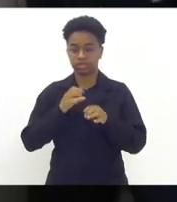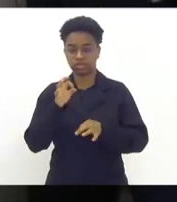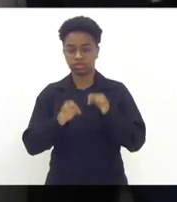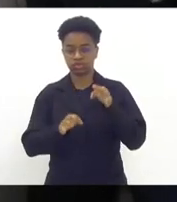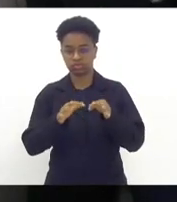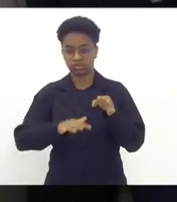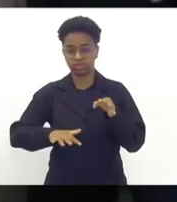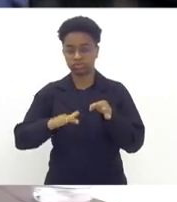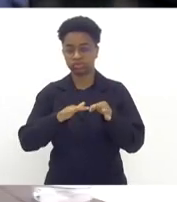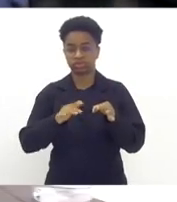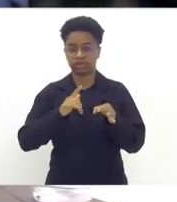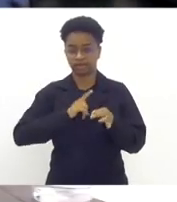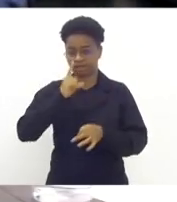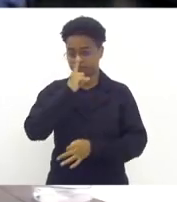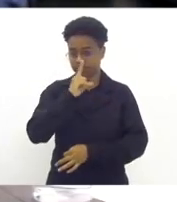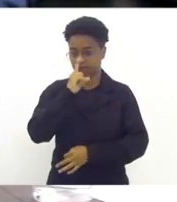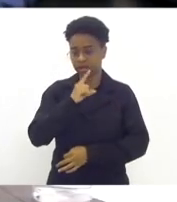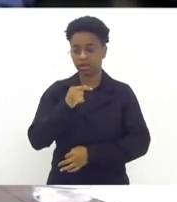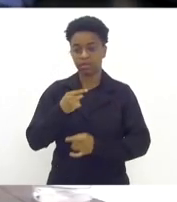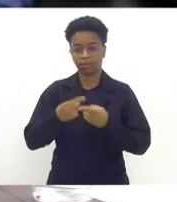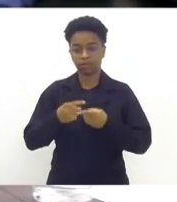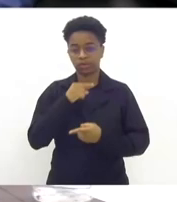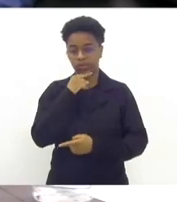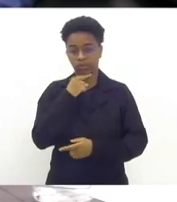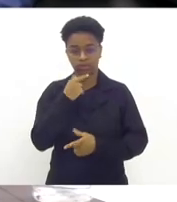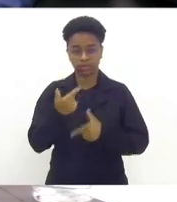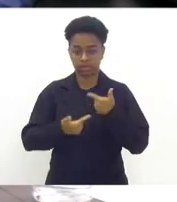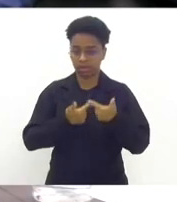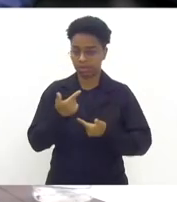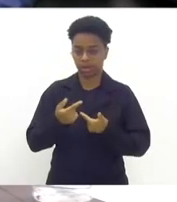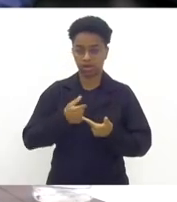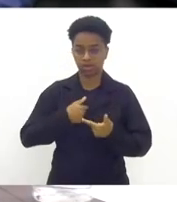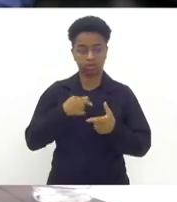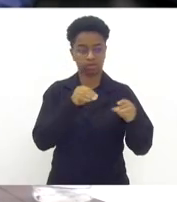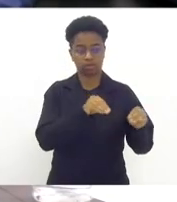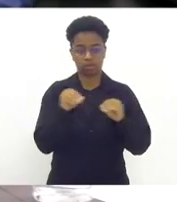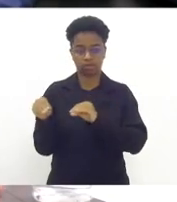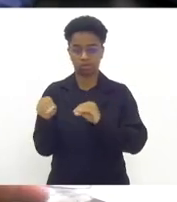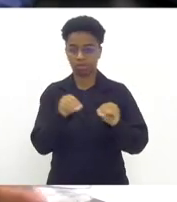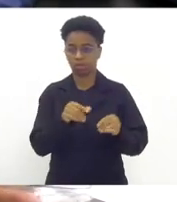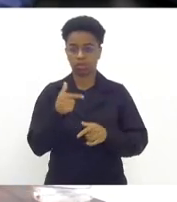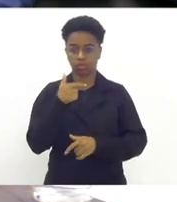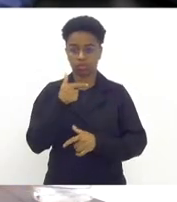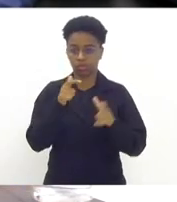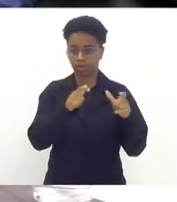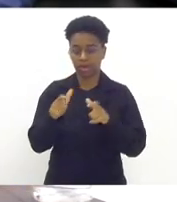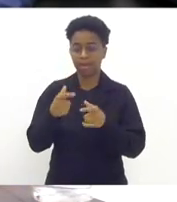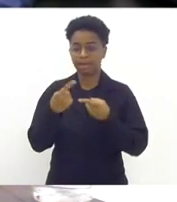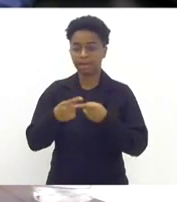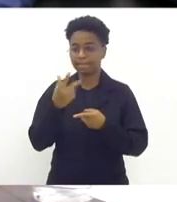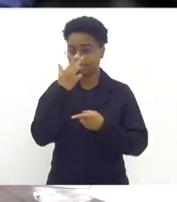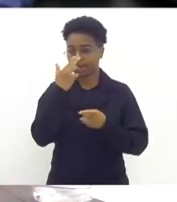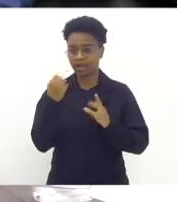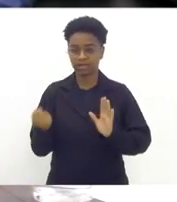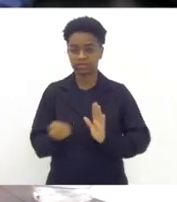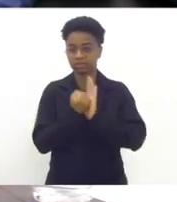algo. Porque emprego eu não conseguia. Eu colocava currículo, o que fosse, eu não conseguia. Parece que fica manchado e mesmo